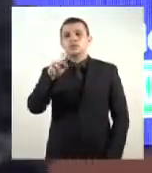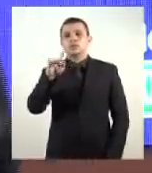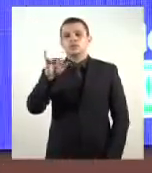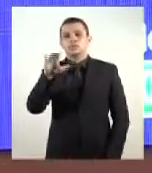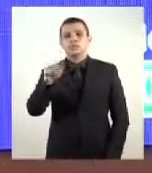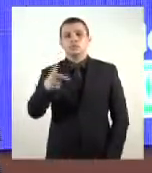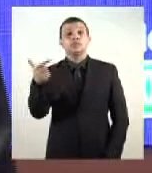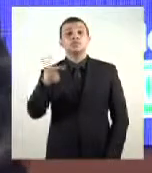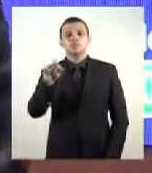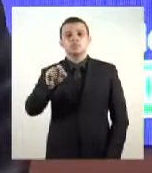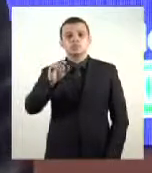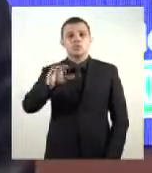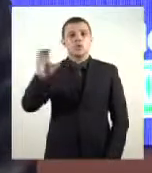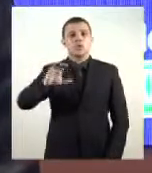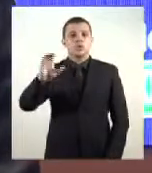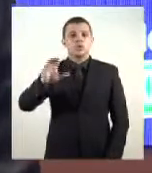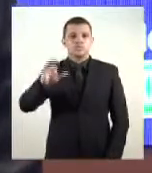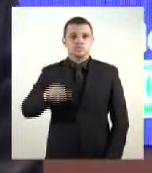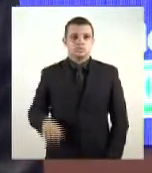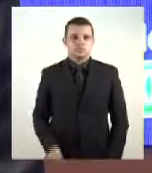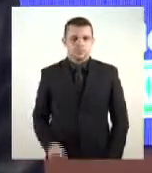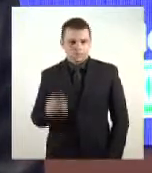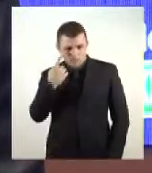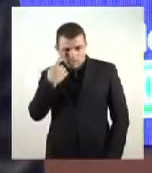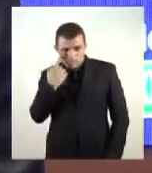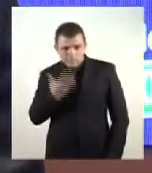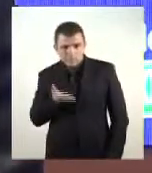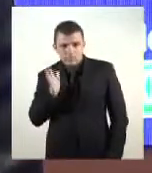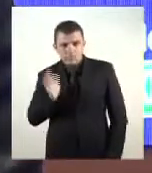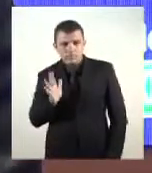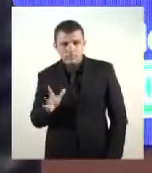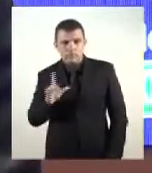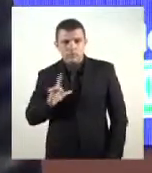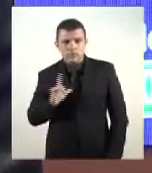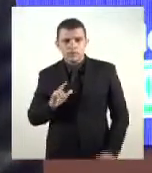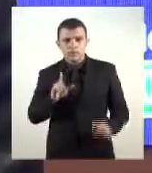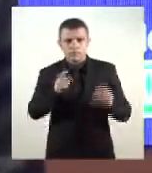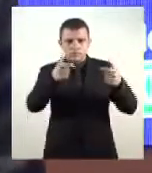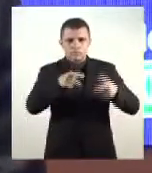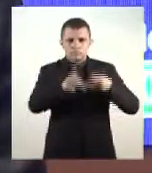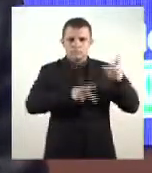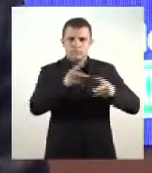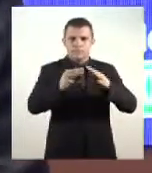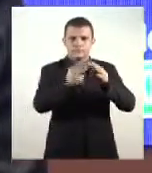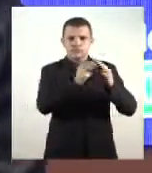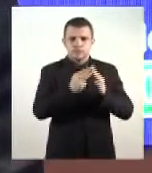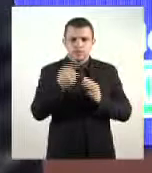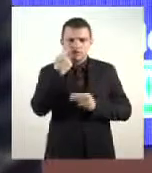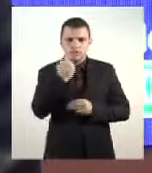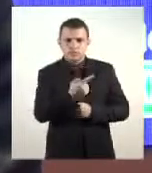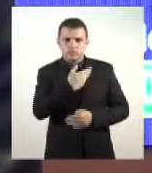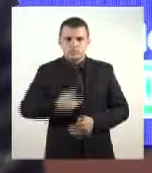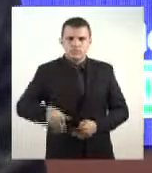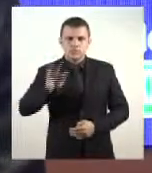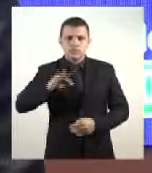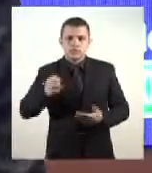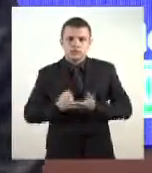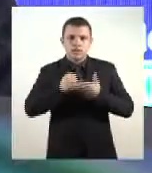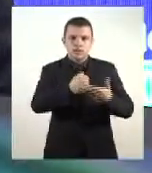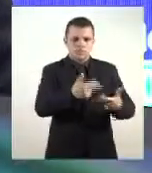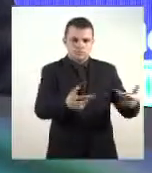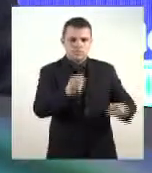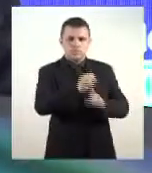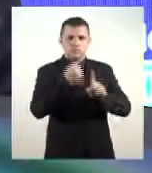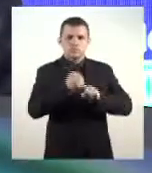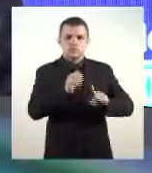viu alguma ação efetiva do governo federal nos bairros populosos aqui, no sentido de levar equipamentos sociais que venham no